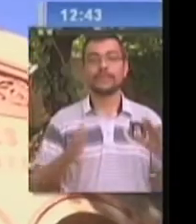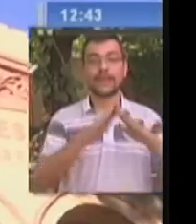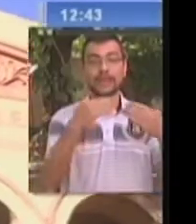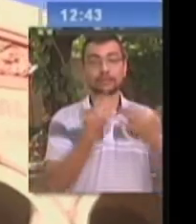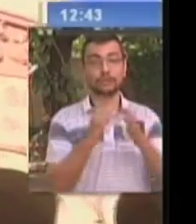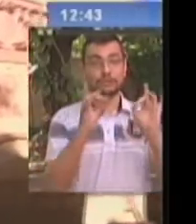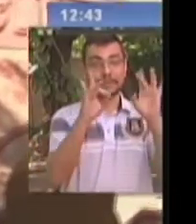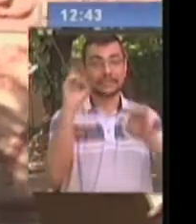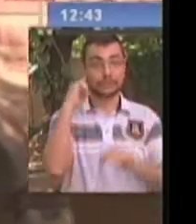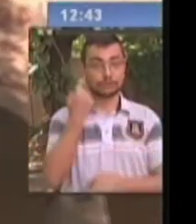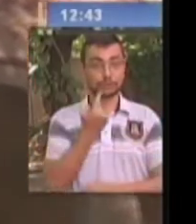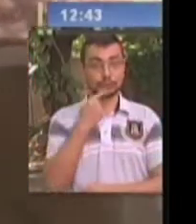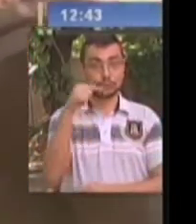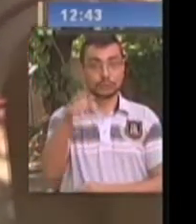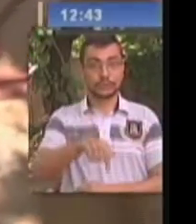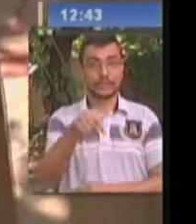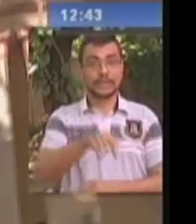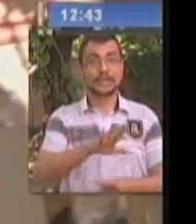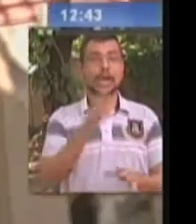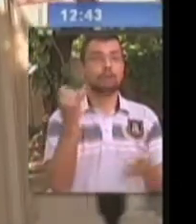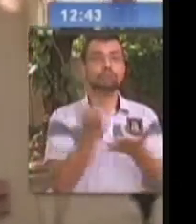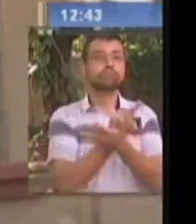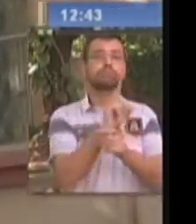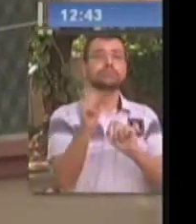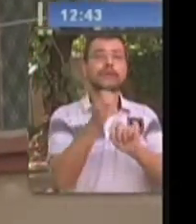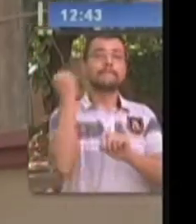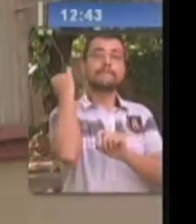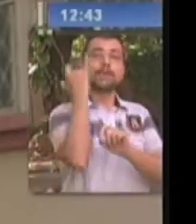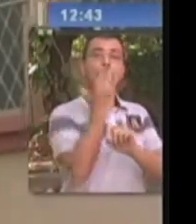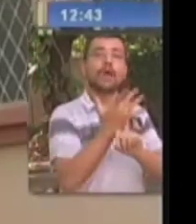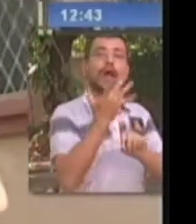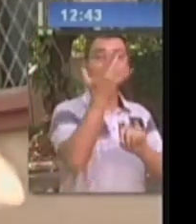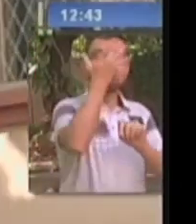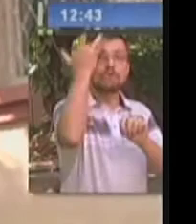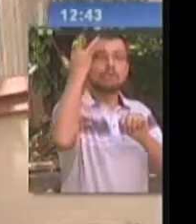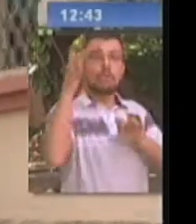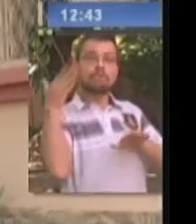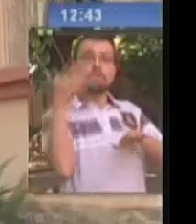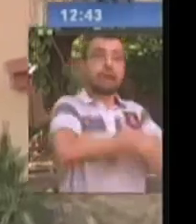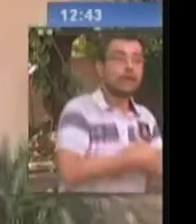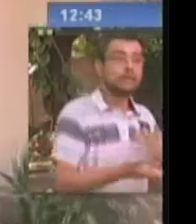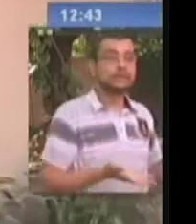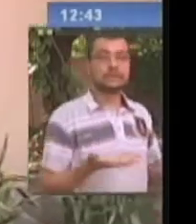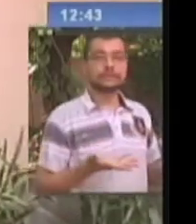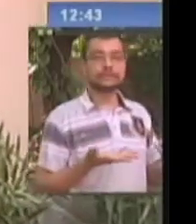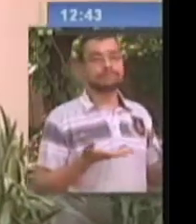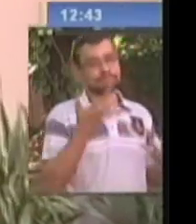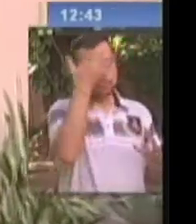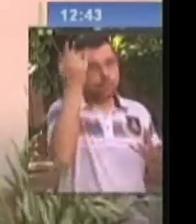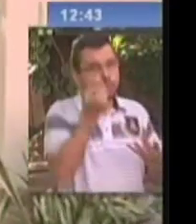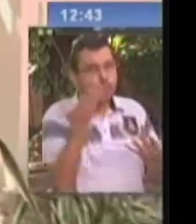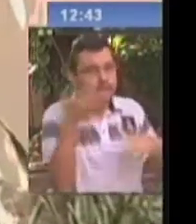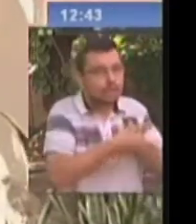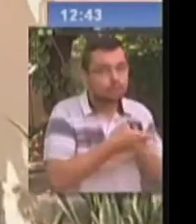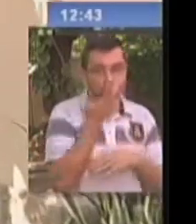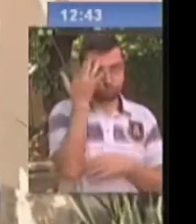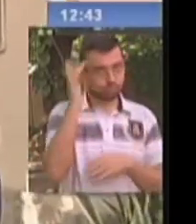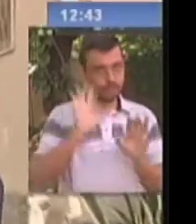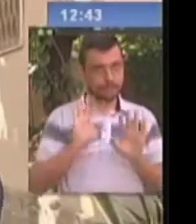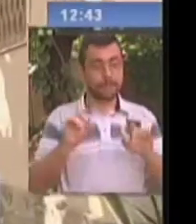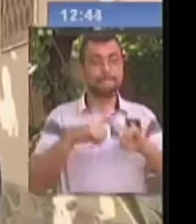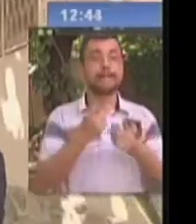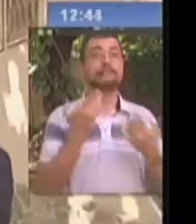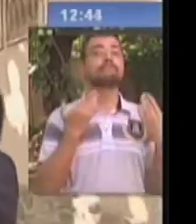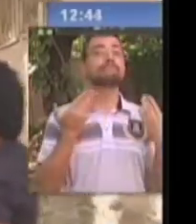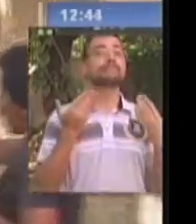Stanley, a escola especializada para surdos e mudos foi invadida de madrugada. Ainda não se sabe quantas pessoas entraram aqui, mas a suspeita